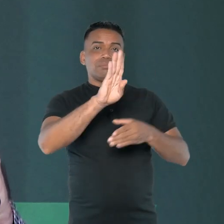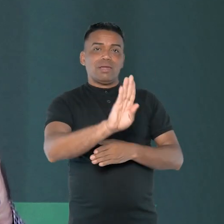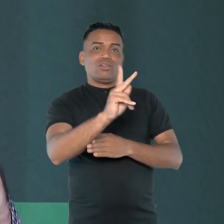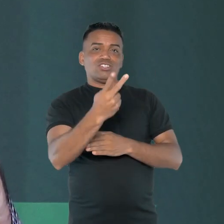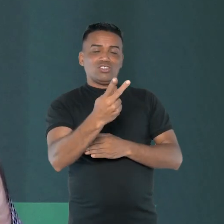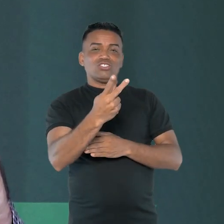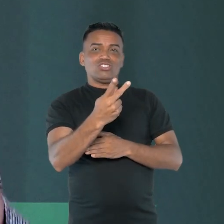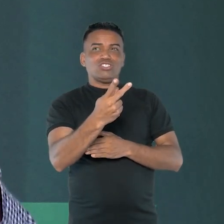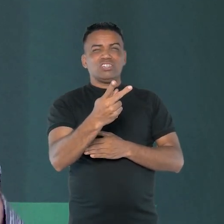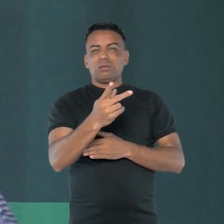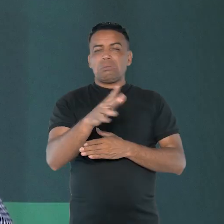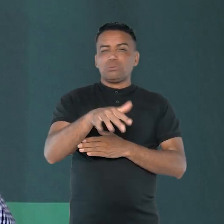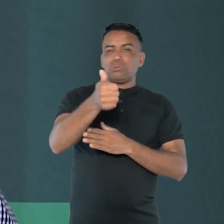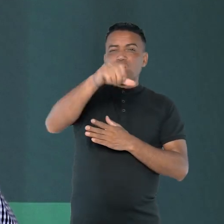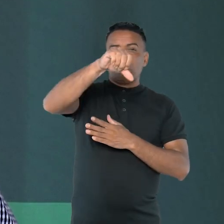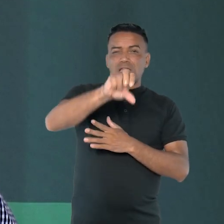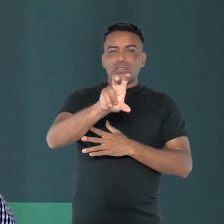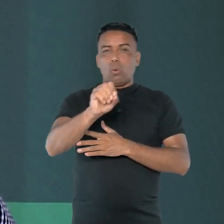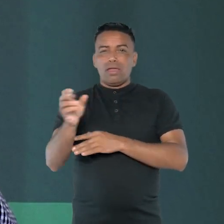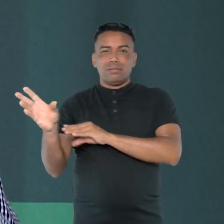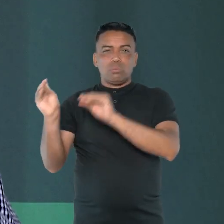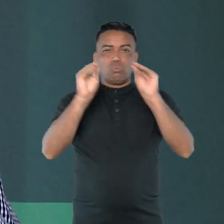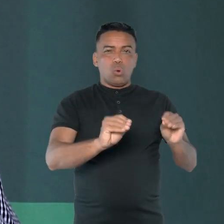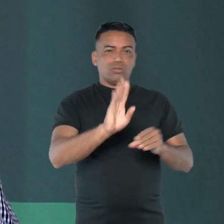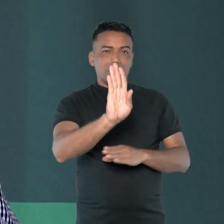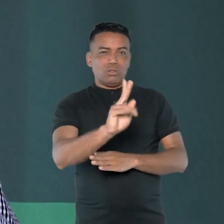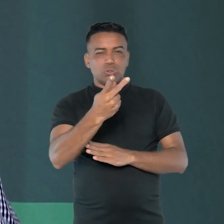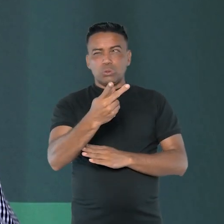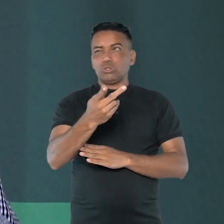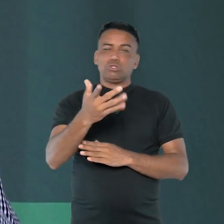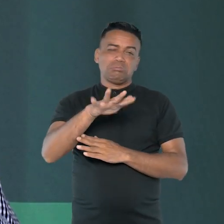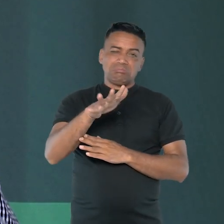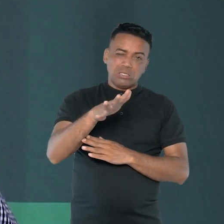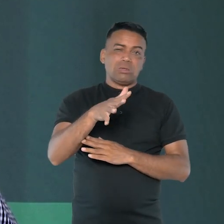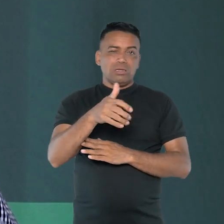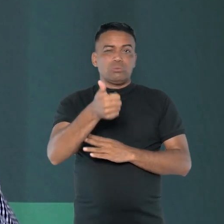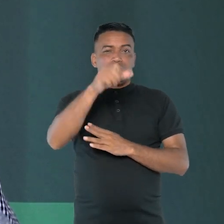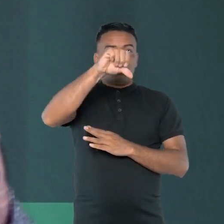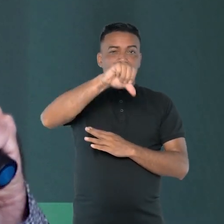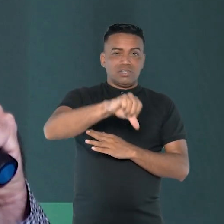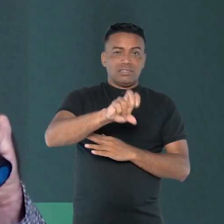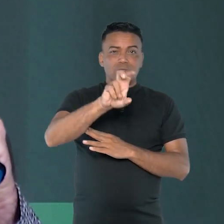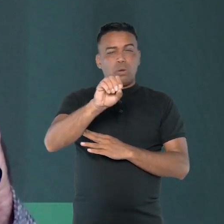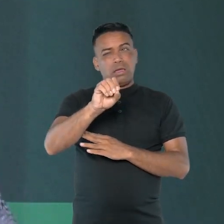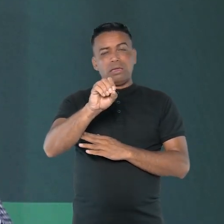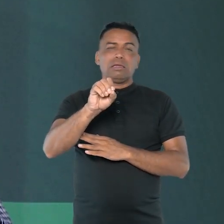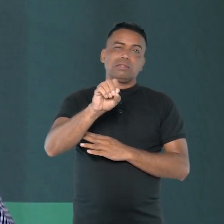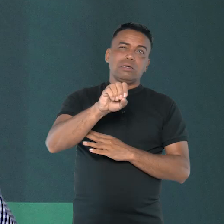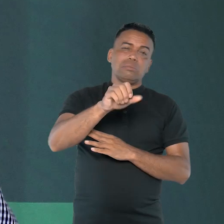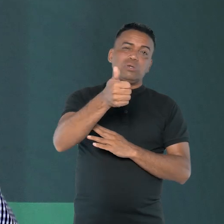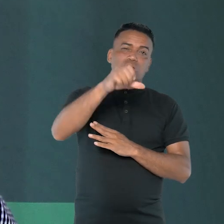acreditando, ele vem no final dos anos 50, não está bem determinado exatamente o ano, mas provavelmente ele chega um pouco antes de